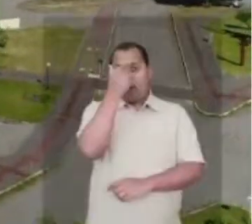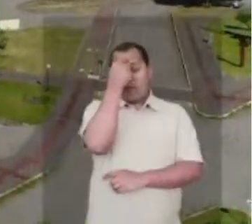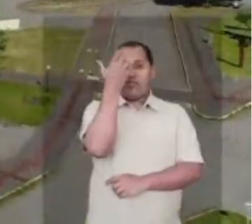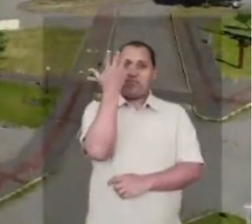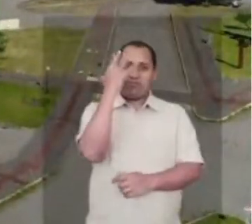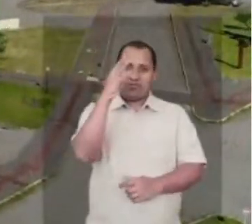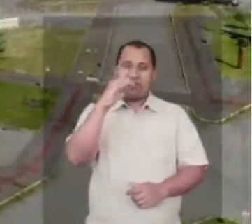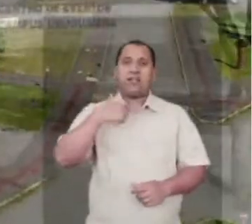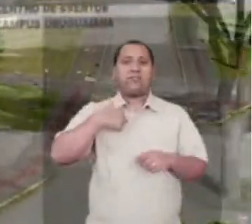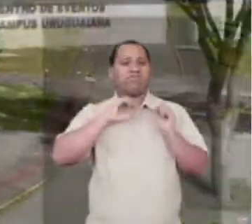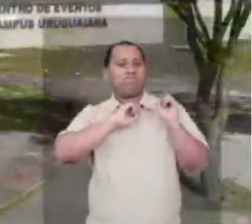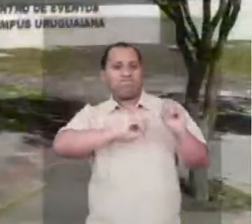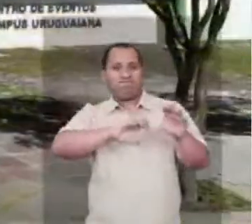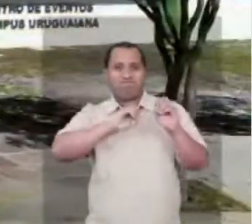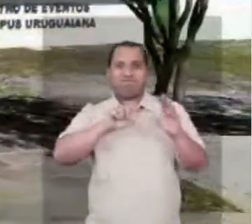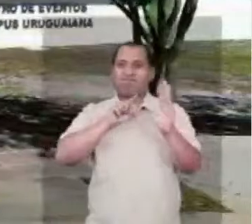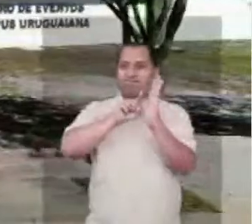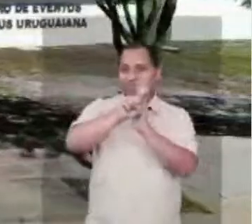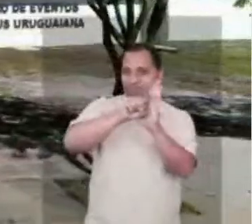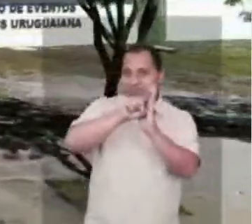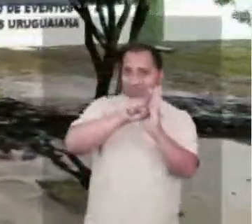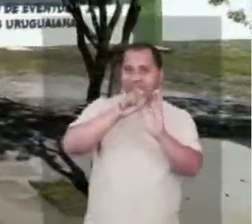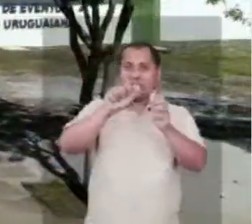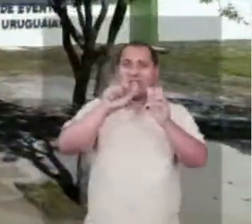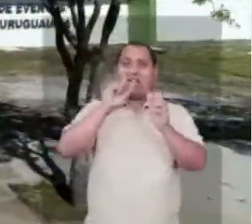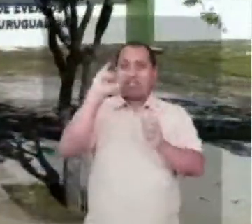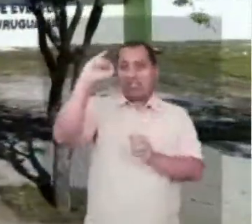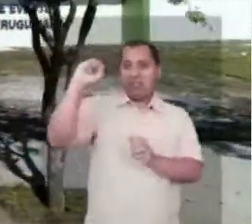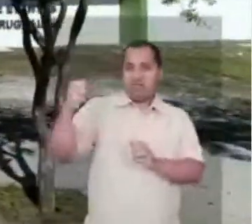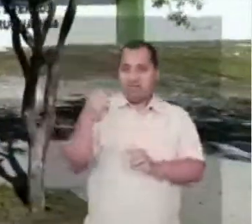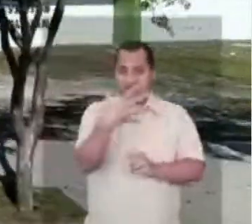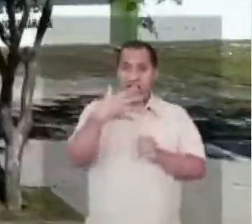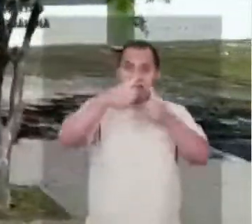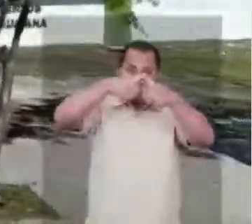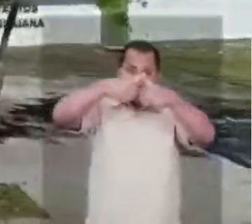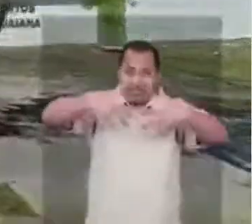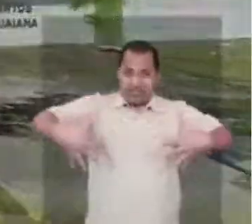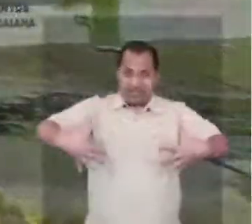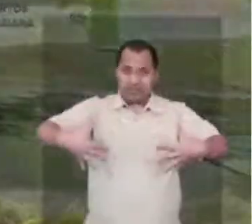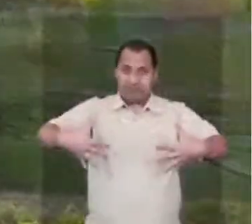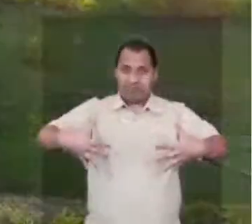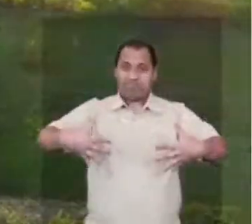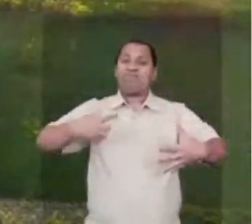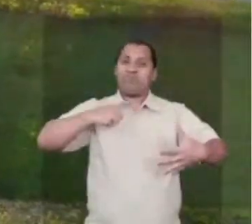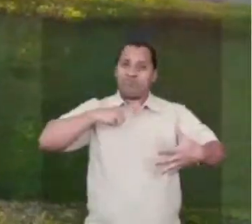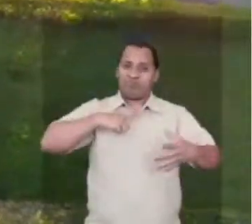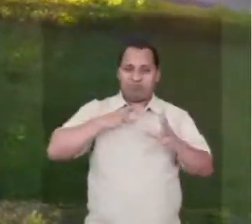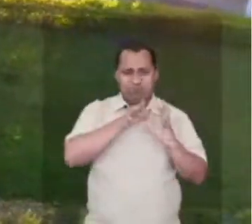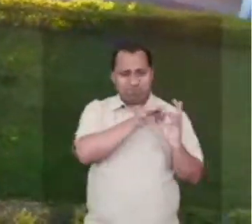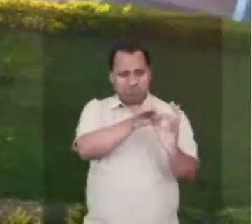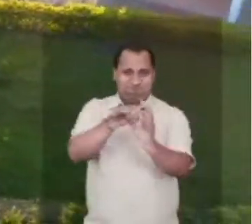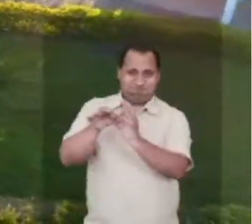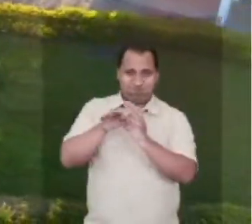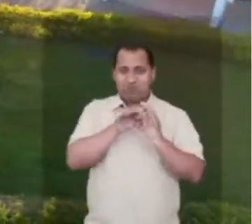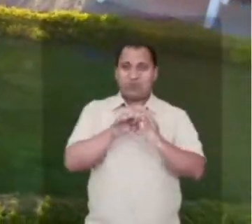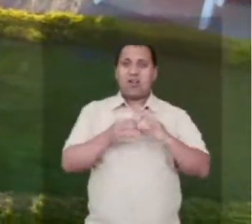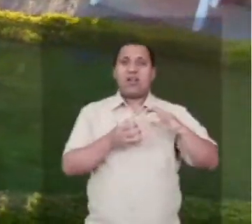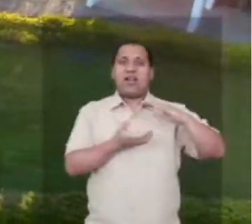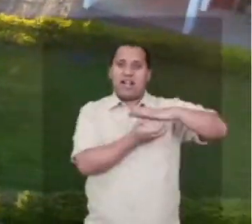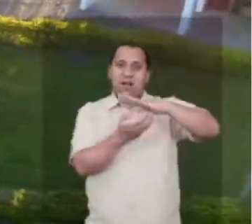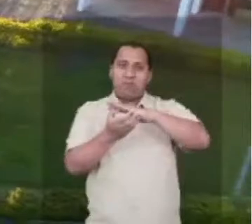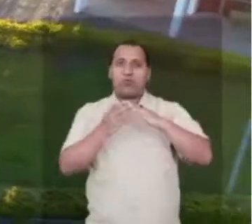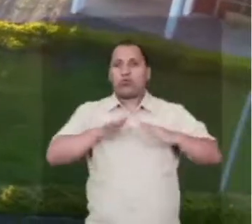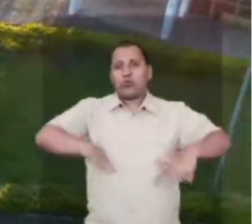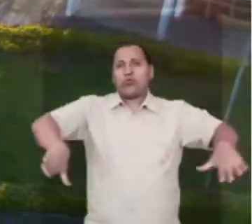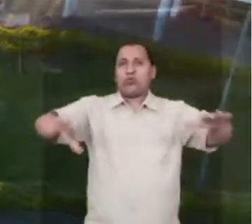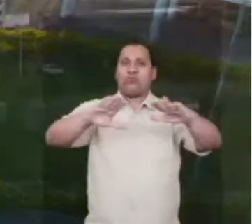Na Unipampa, o ensino, a pesquisa, a inovação e a extensão se integram em todos os